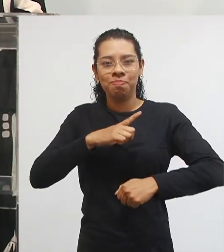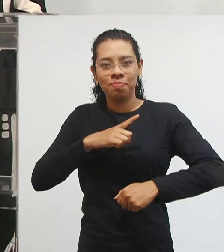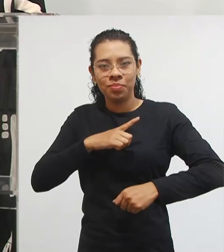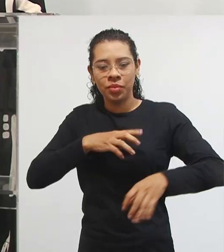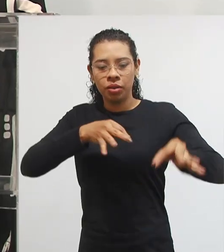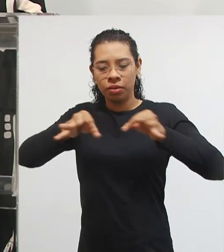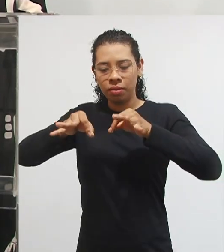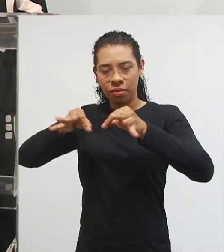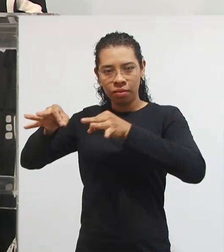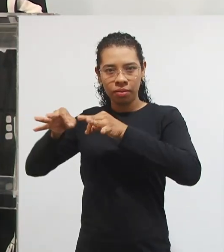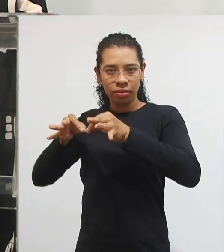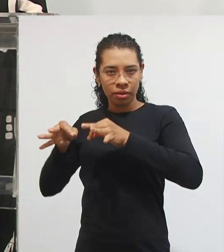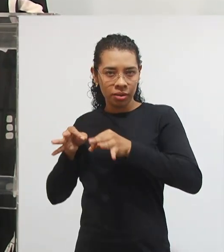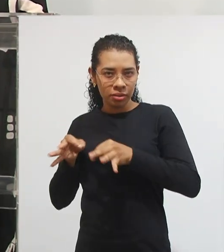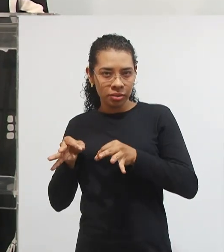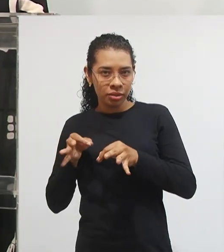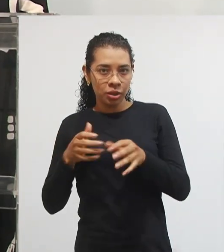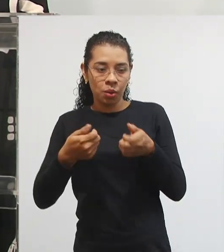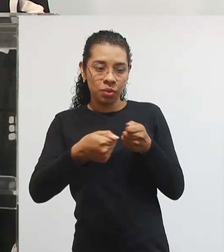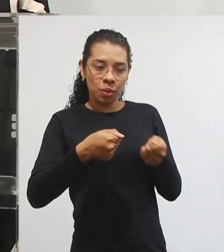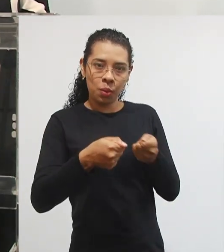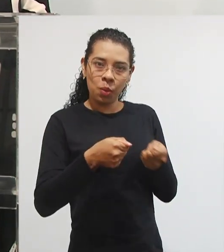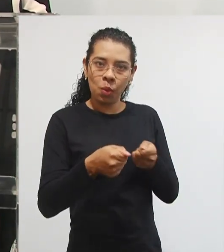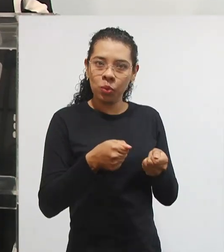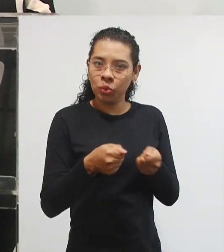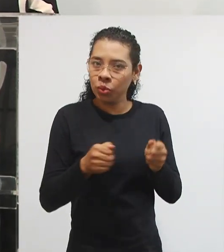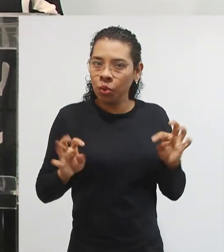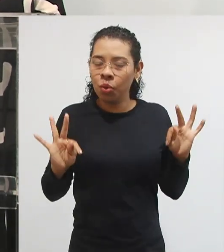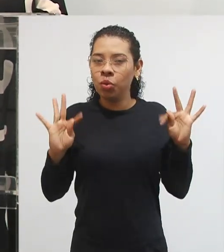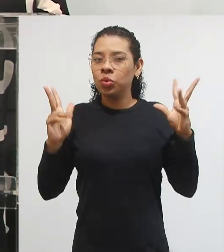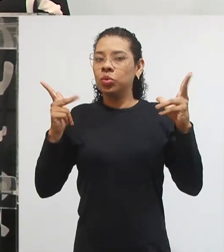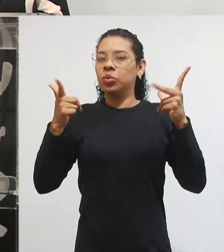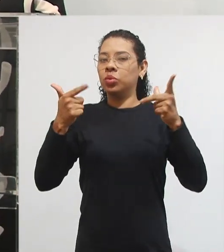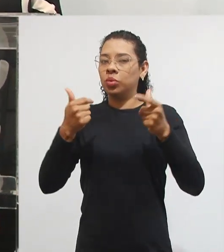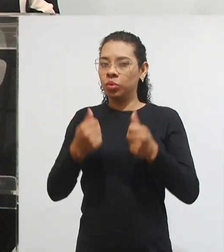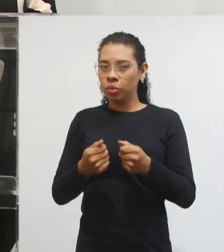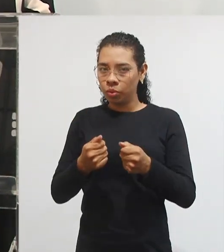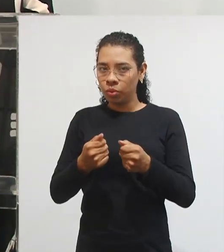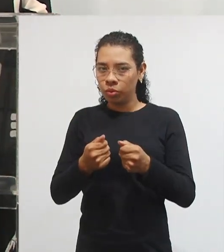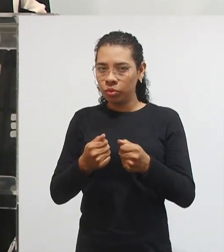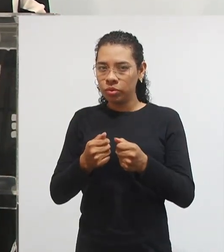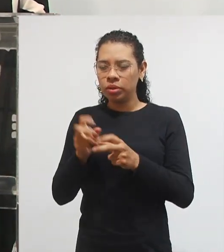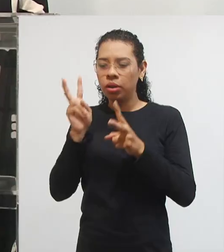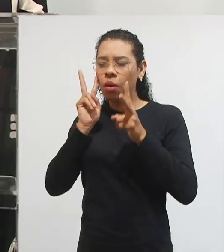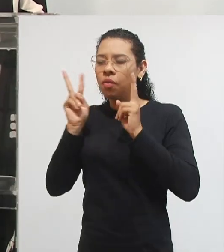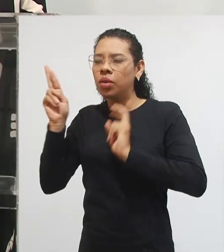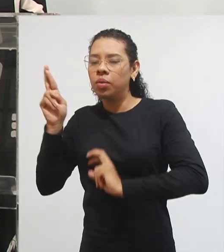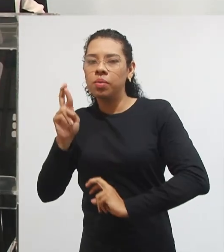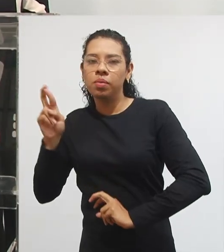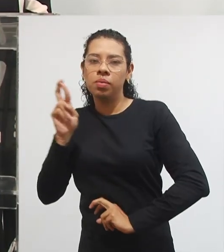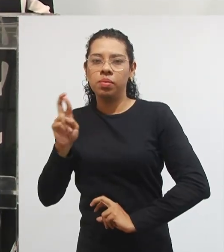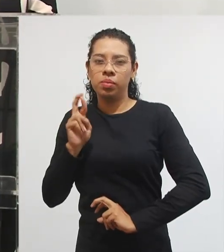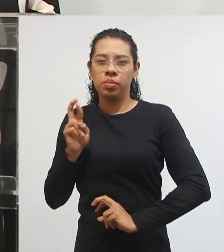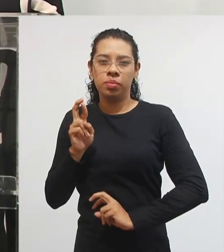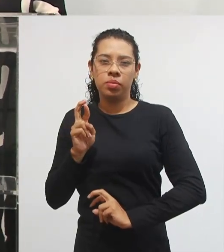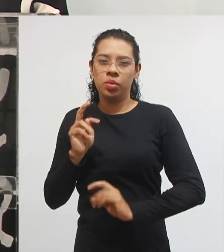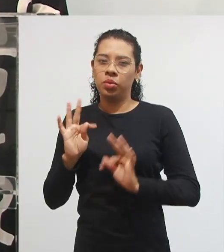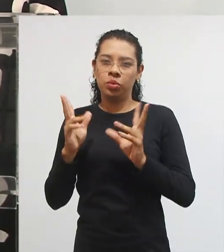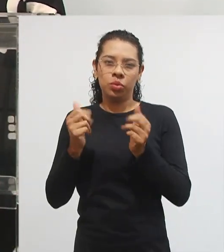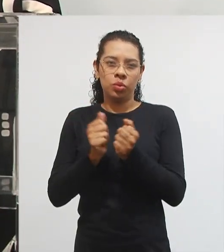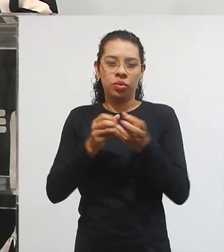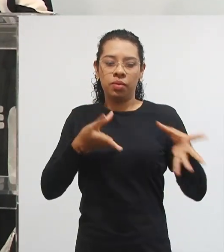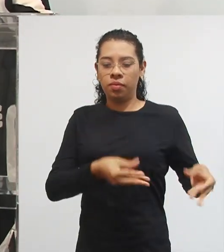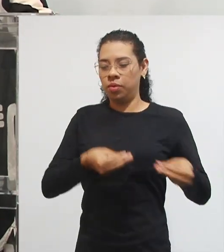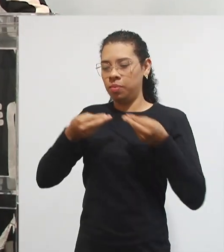agências reguladoras que deveriam estar regulando esses serviços privados, né? Esses serviços essenciais que foram dados para a iniciativa